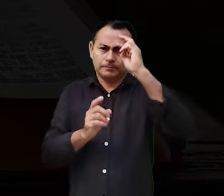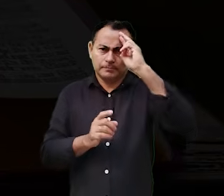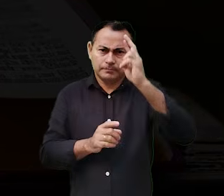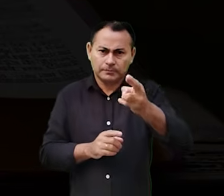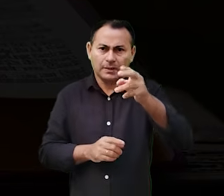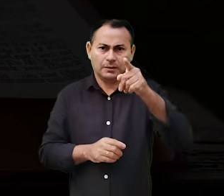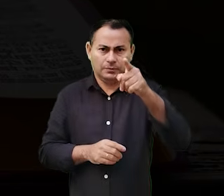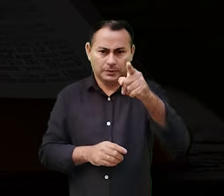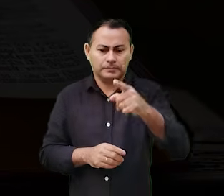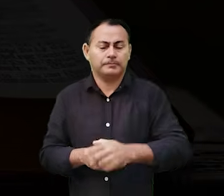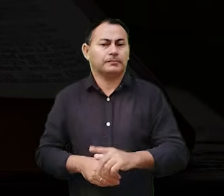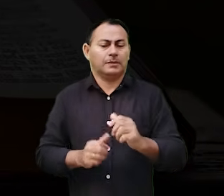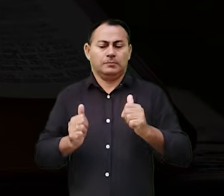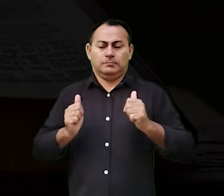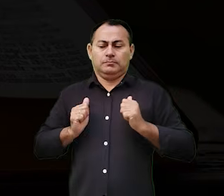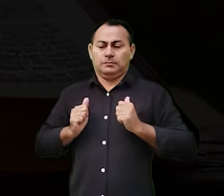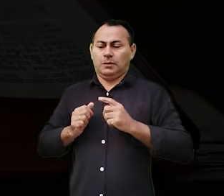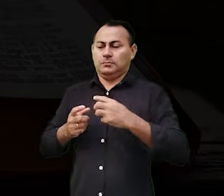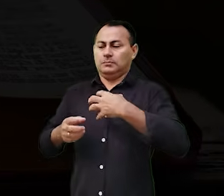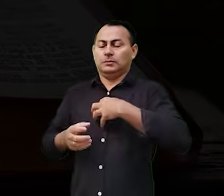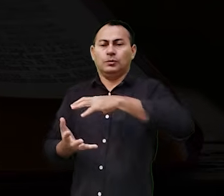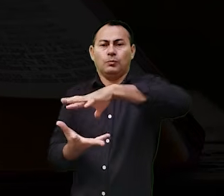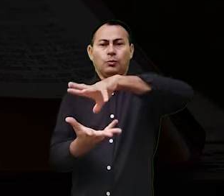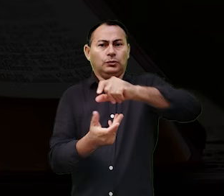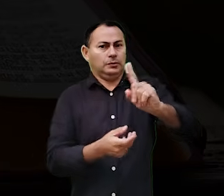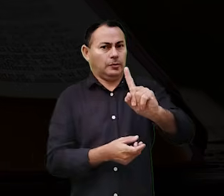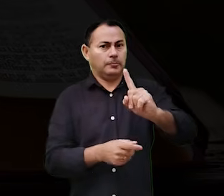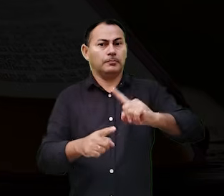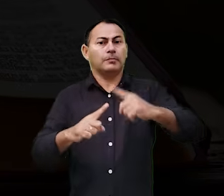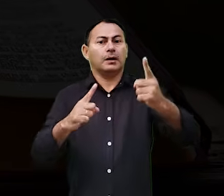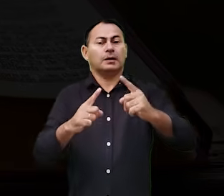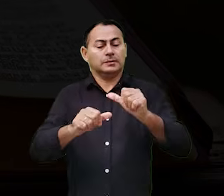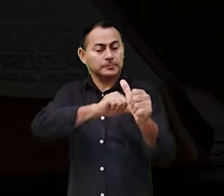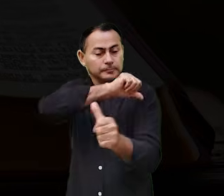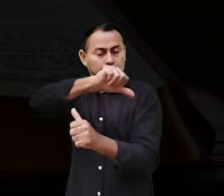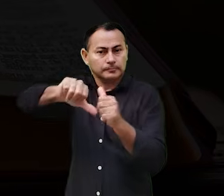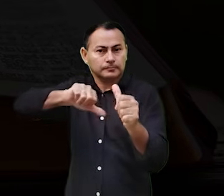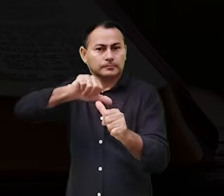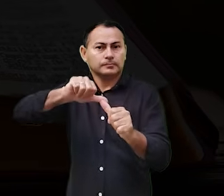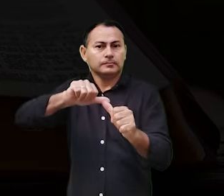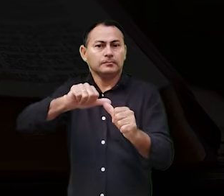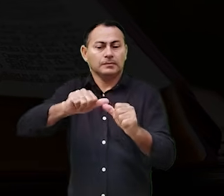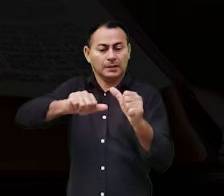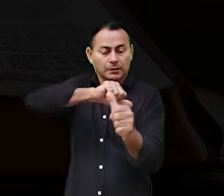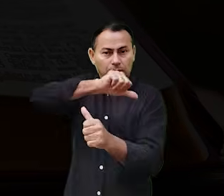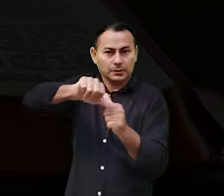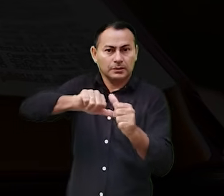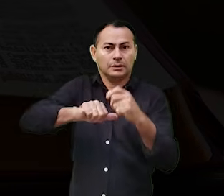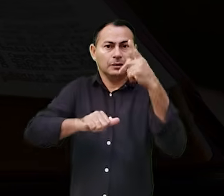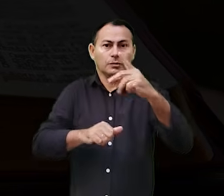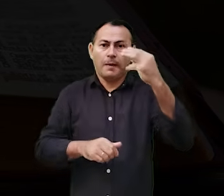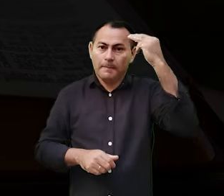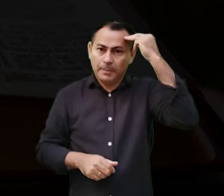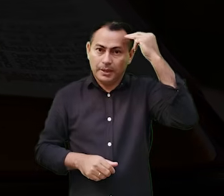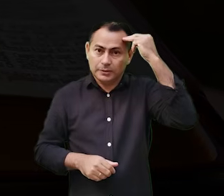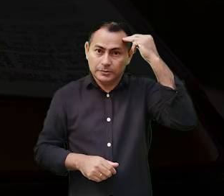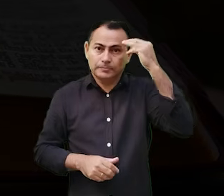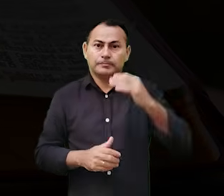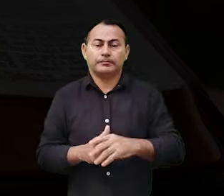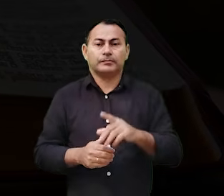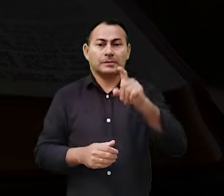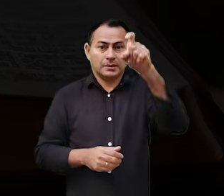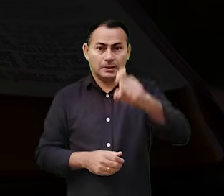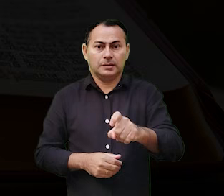racional de vocês. Não se amoldem ao padrão deste mundo, mas transformem-se pela renovação da sua